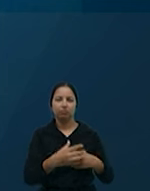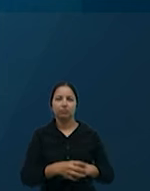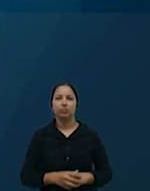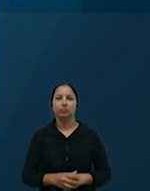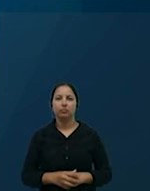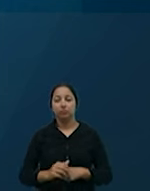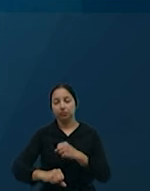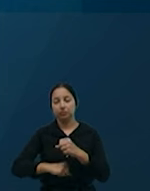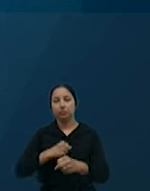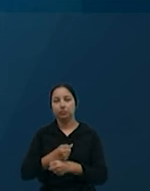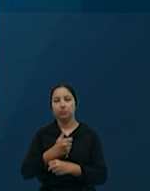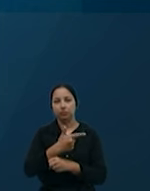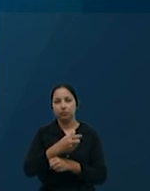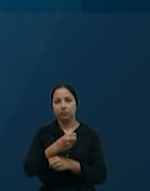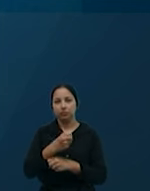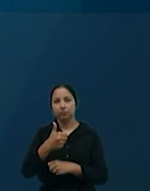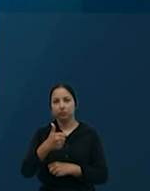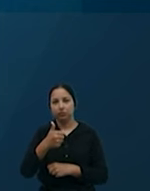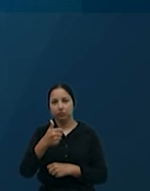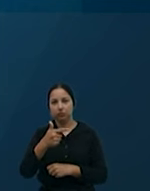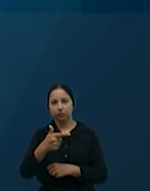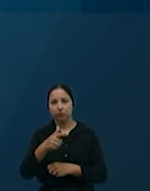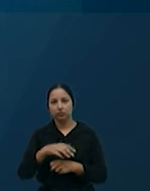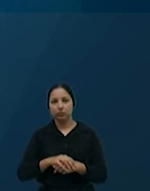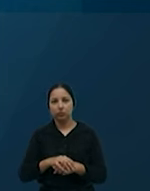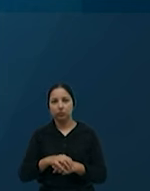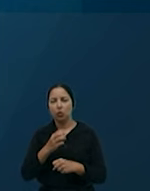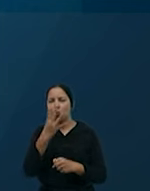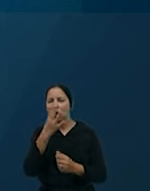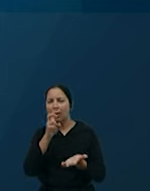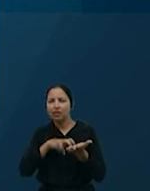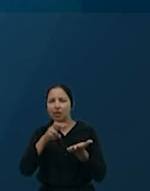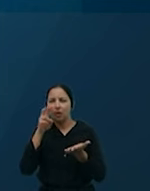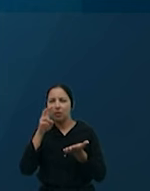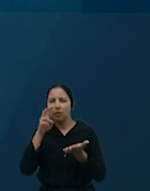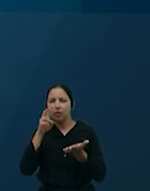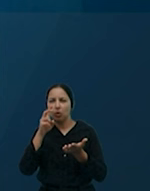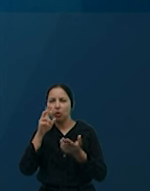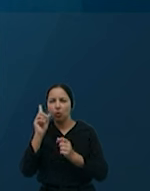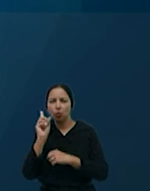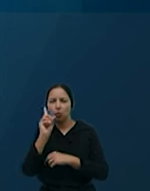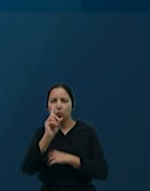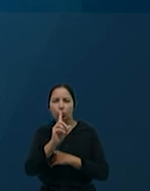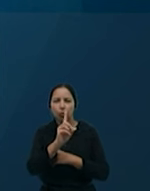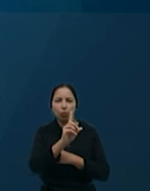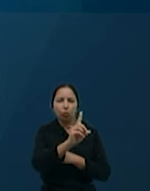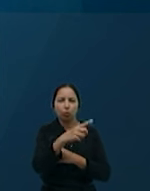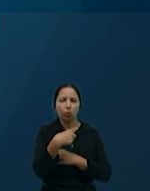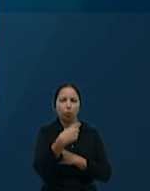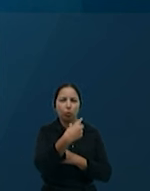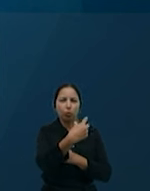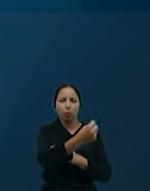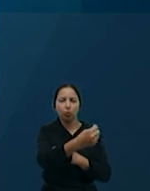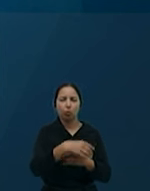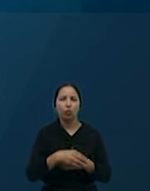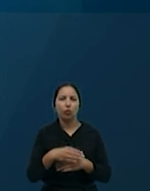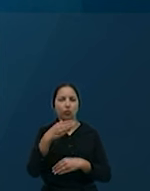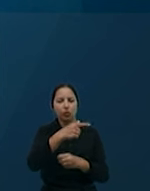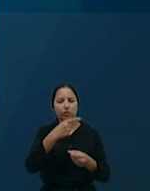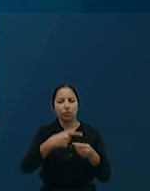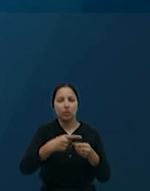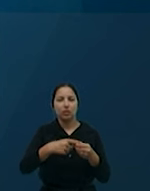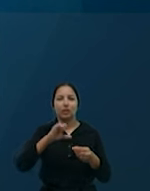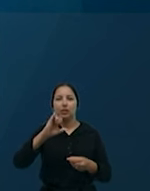Itajaí, saí às 4 da manhã, peguei neblina, frio, e fui a Itajaí estudar